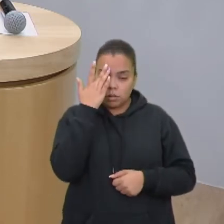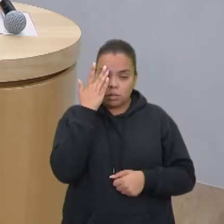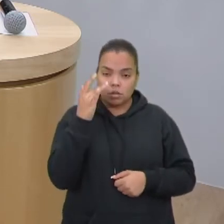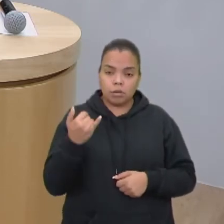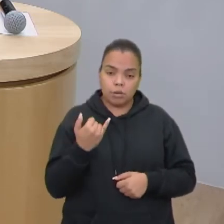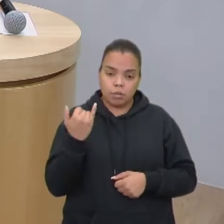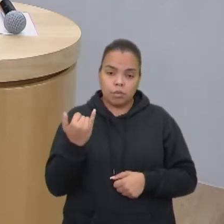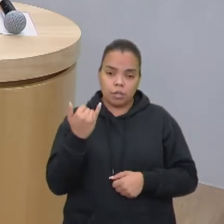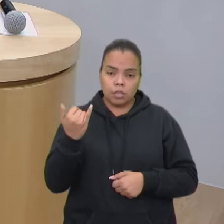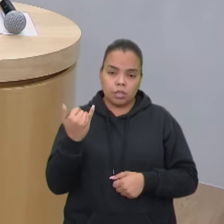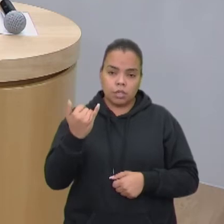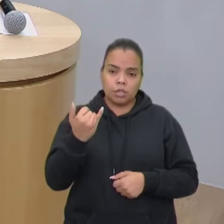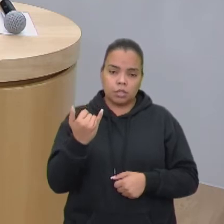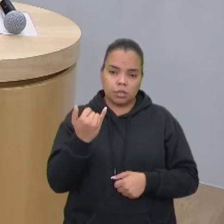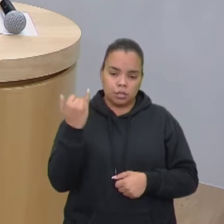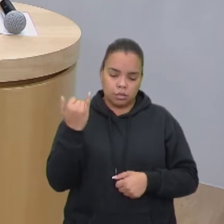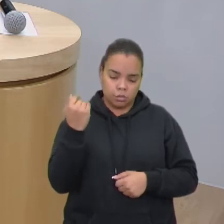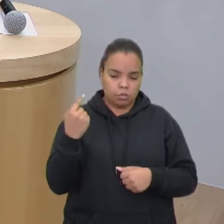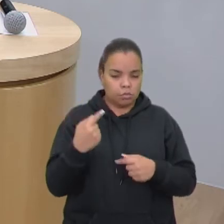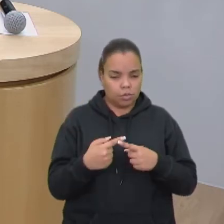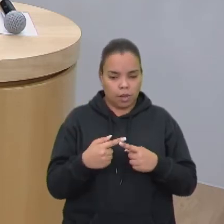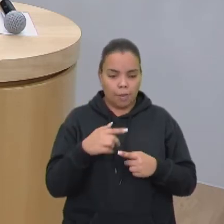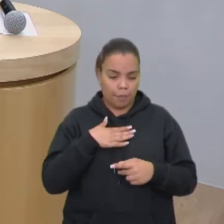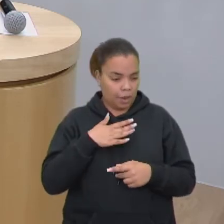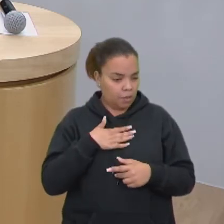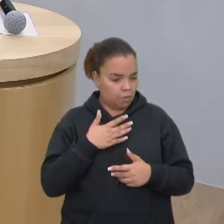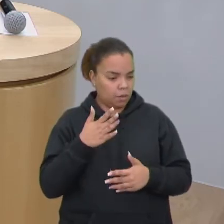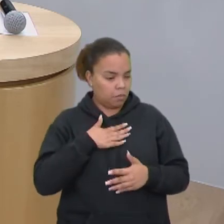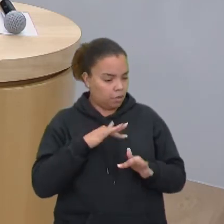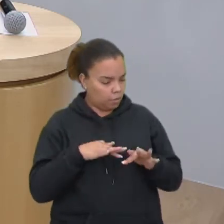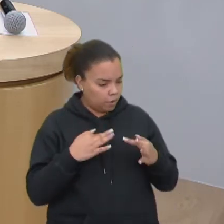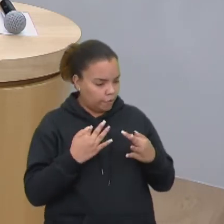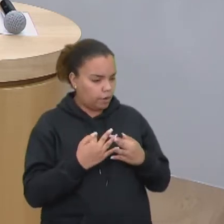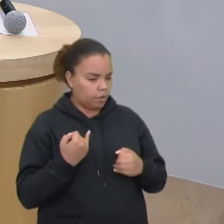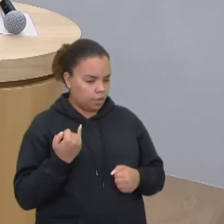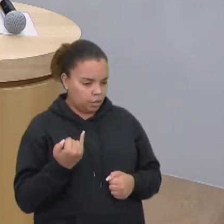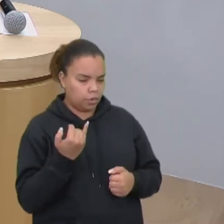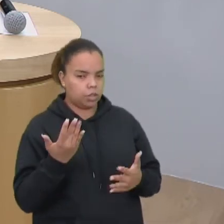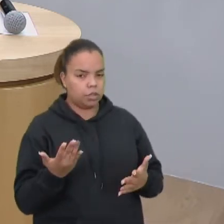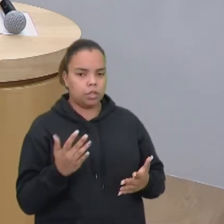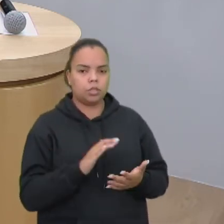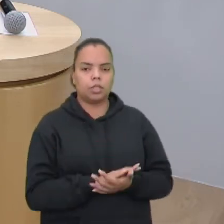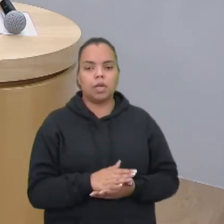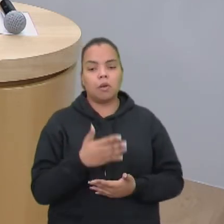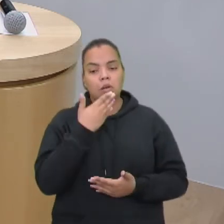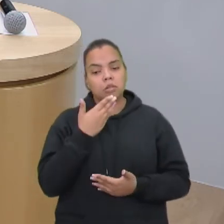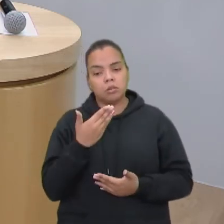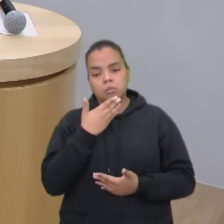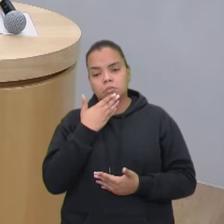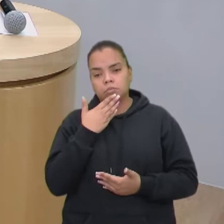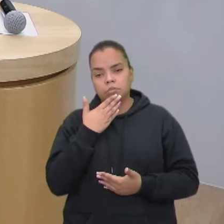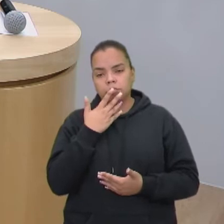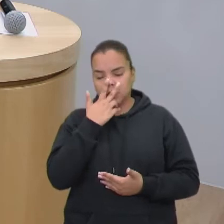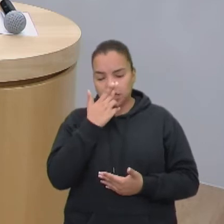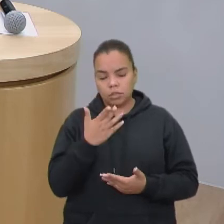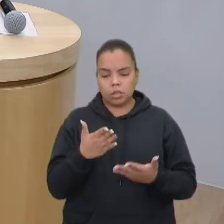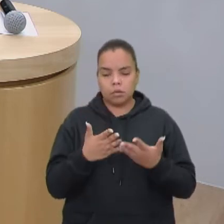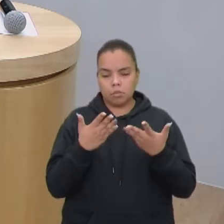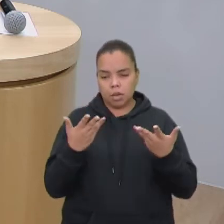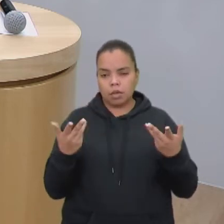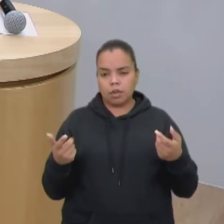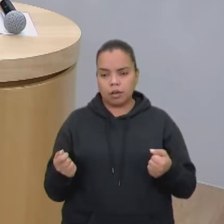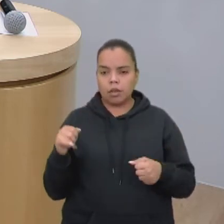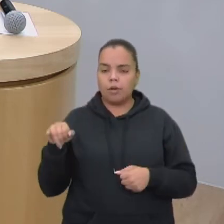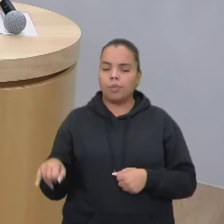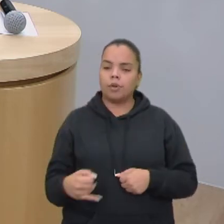importante como seria a minha família. Então, né? porque com quem a gente vive, com quem está ali do lado, né? Mas eu achei maravilhoso. E assim, Eu adorei é a também. oportunidade das pessoas